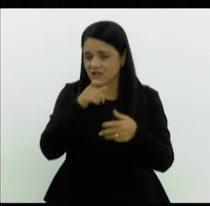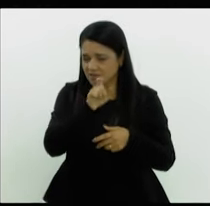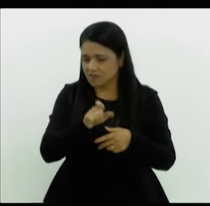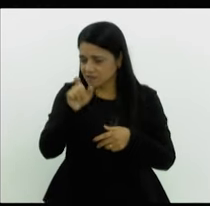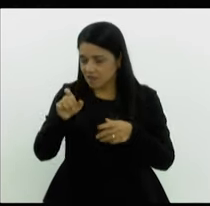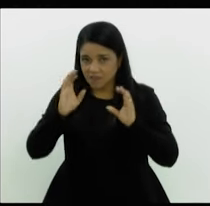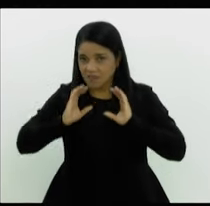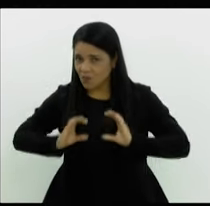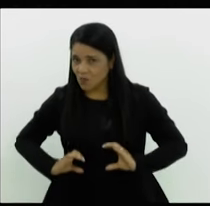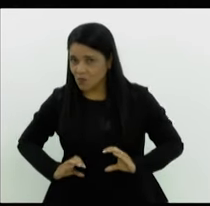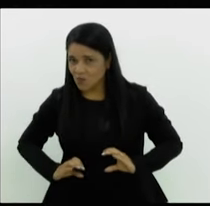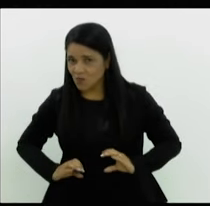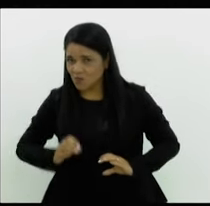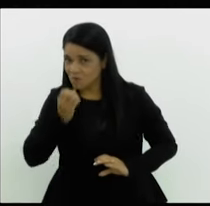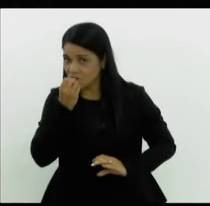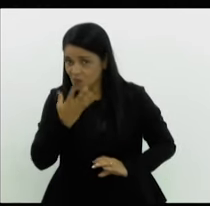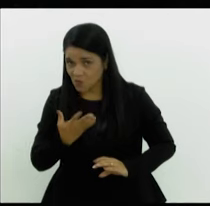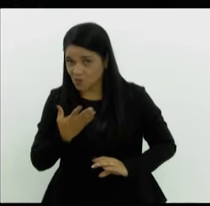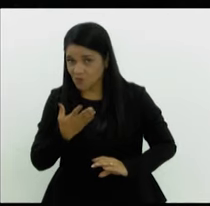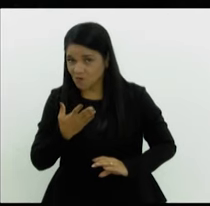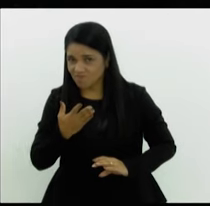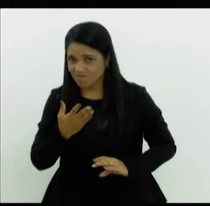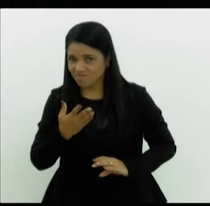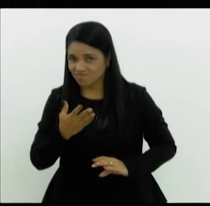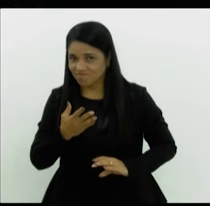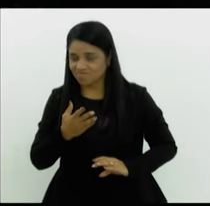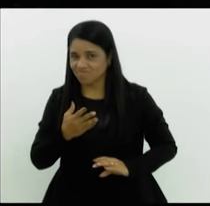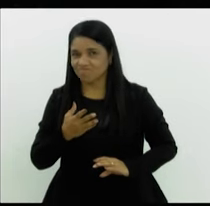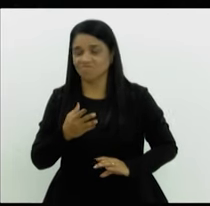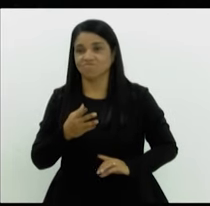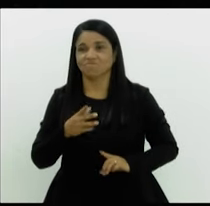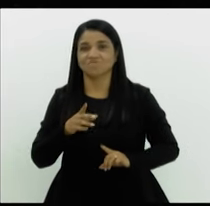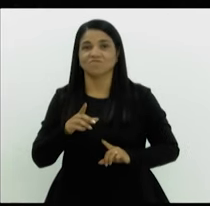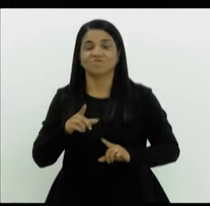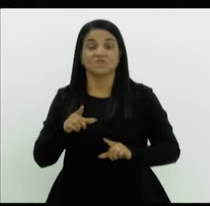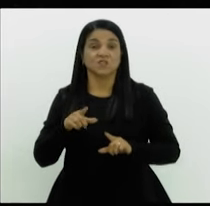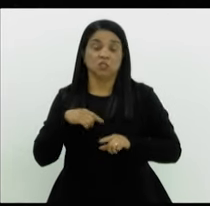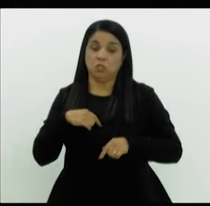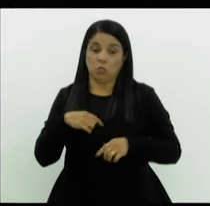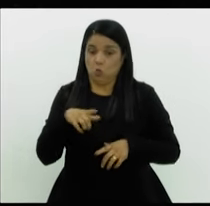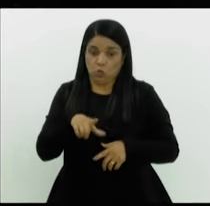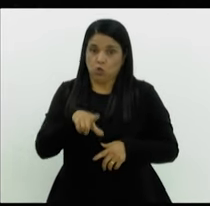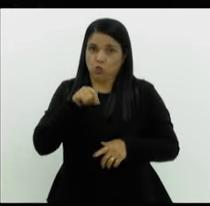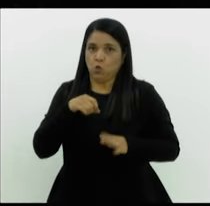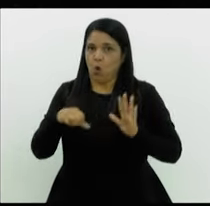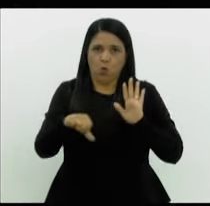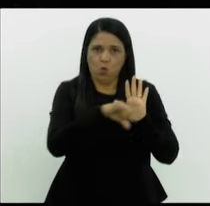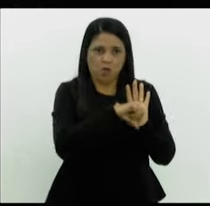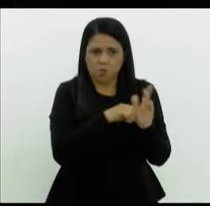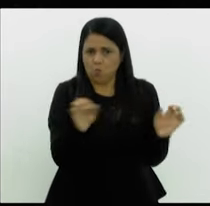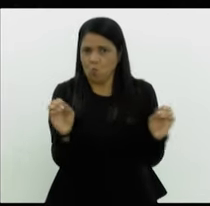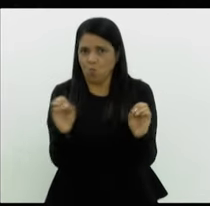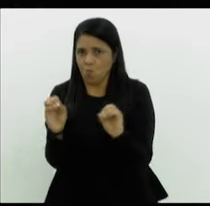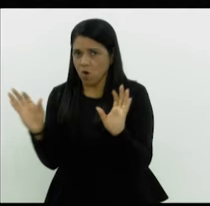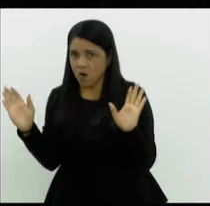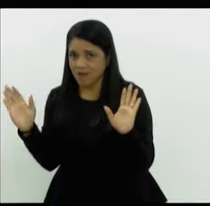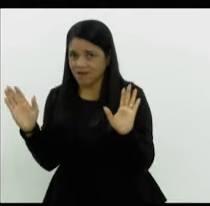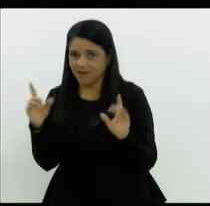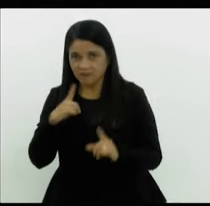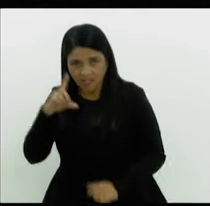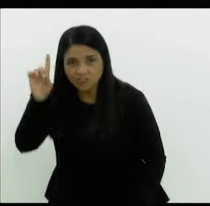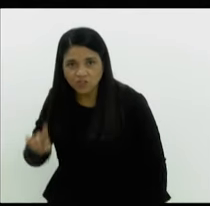que não optou por livre e espontânea vontade à vida criminosa, terá esses